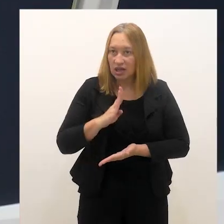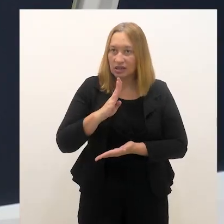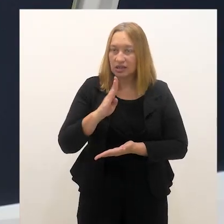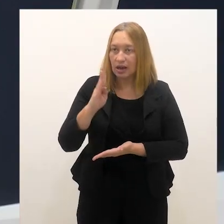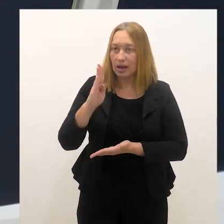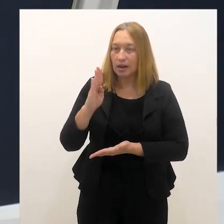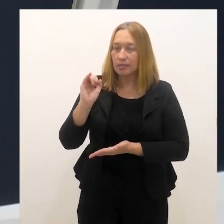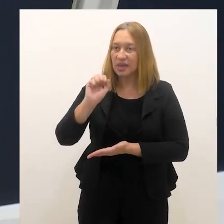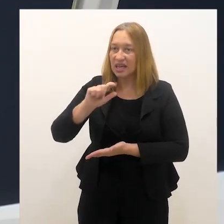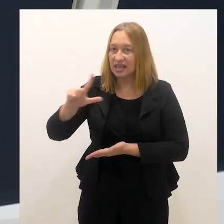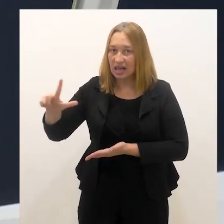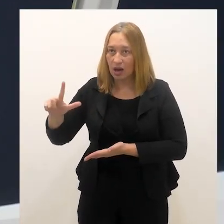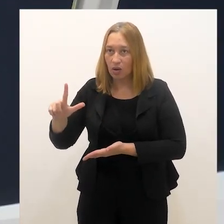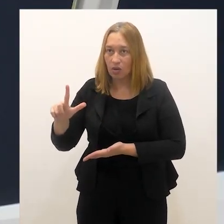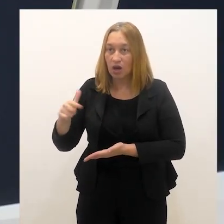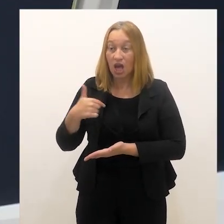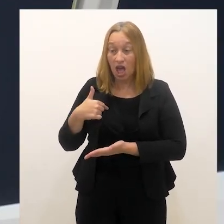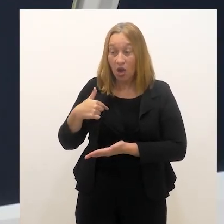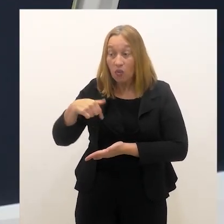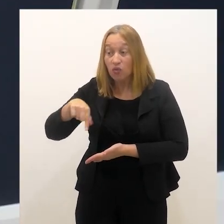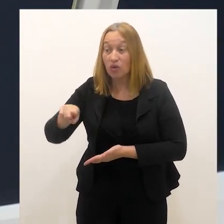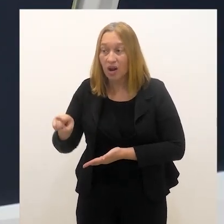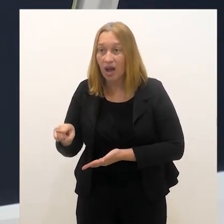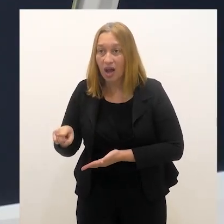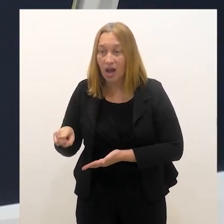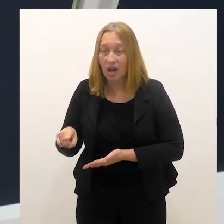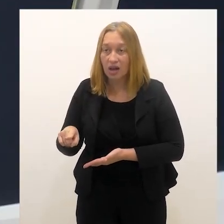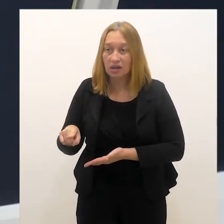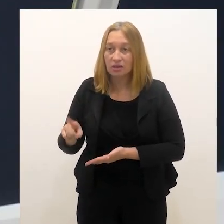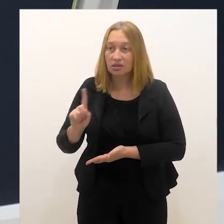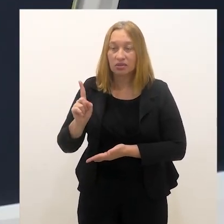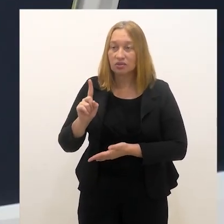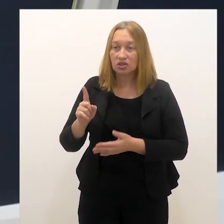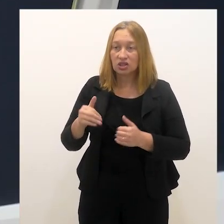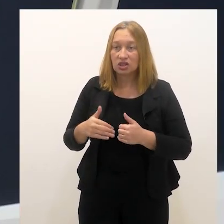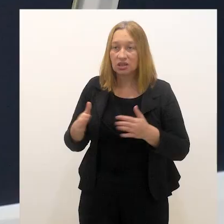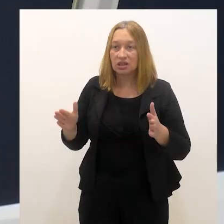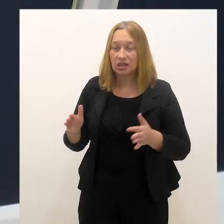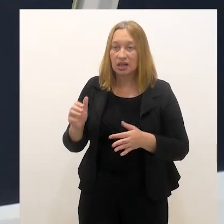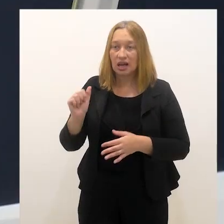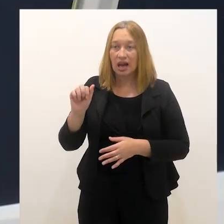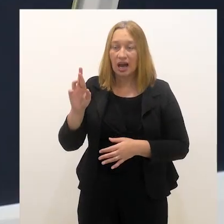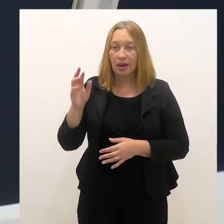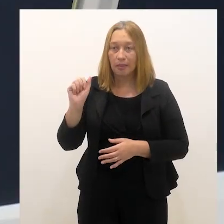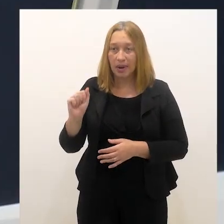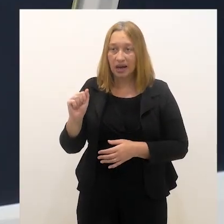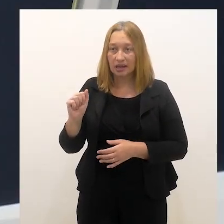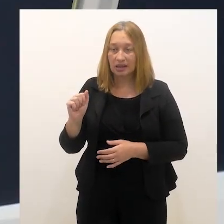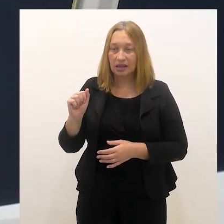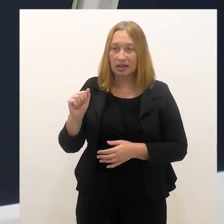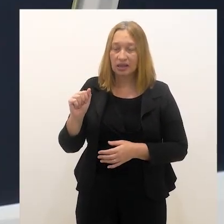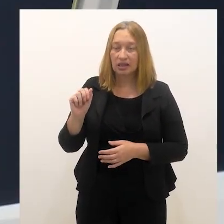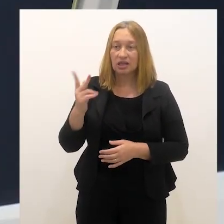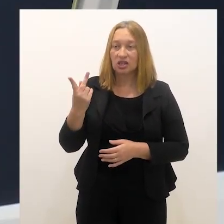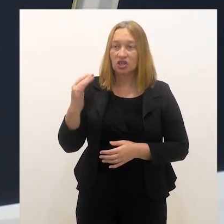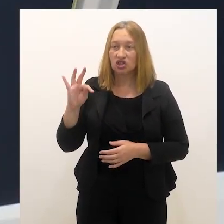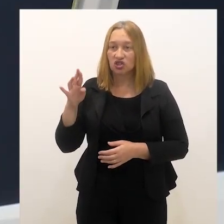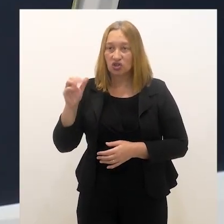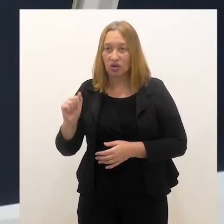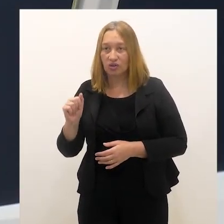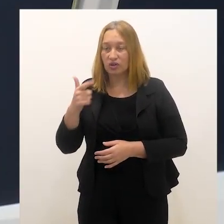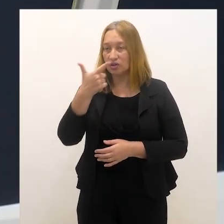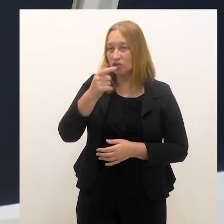na Bienal. Eu lembro disso. Eu estava lá, não tinha lançado ainda a Armada Histórica, que eu lancei a Armada Histórica em 2020, essa Bienal